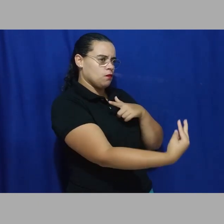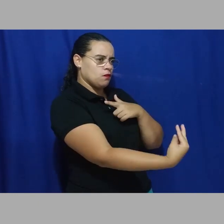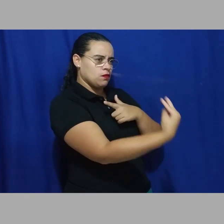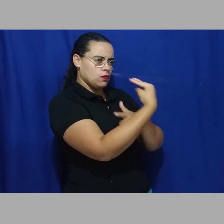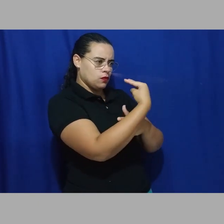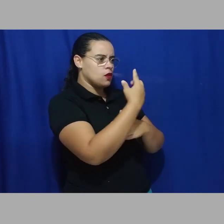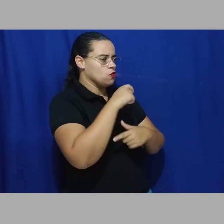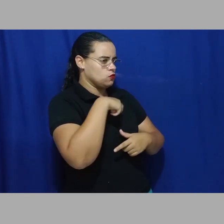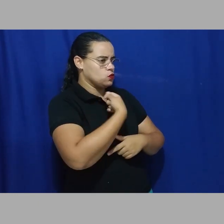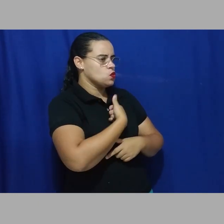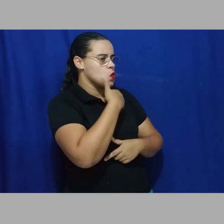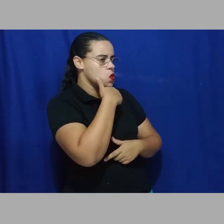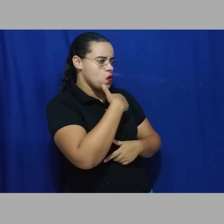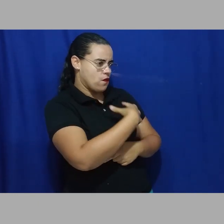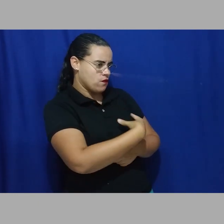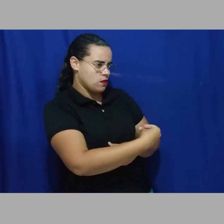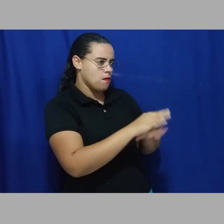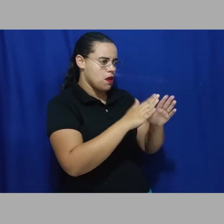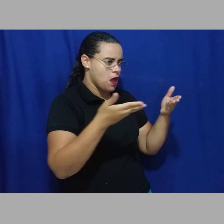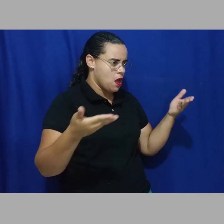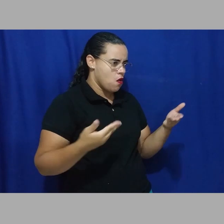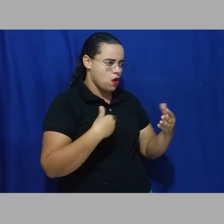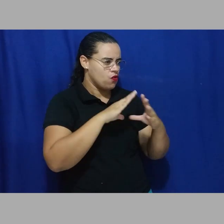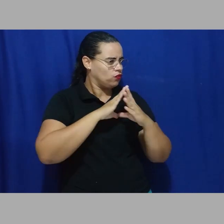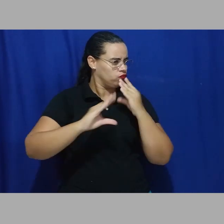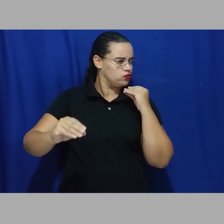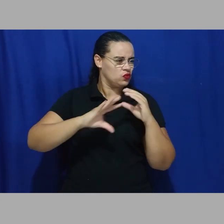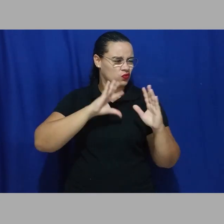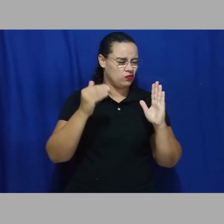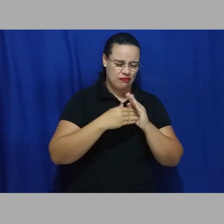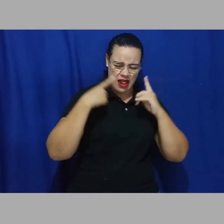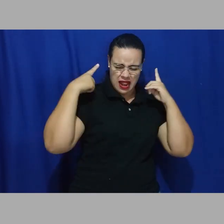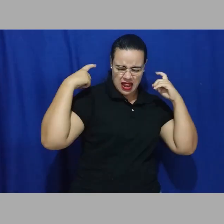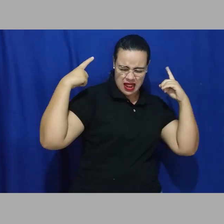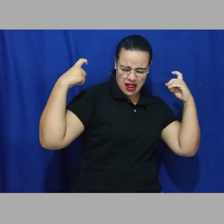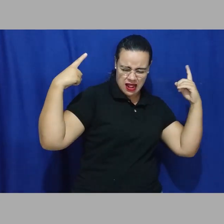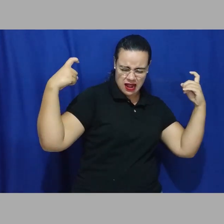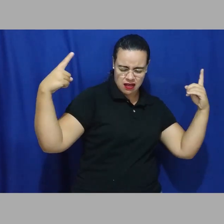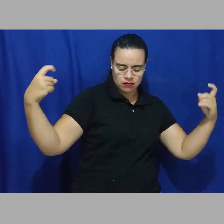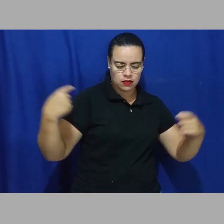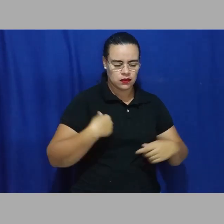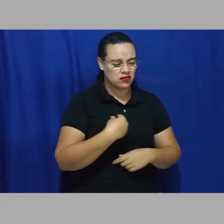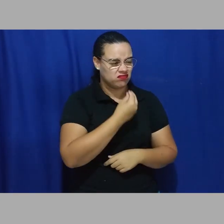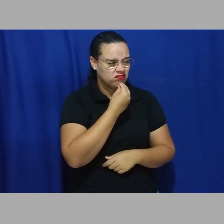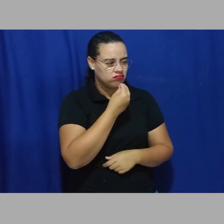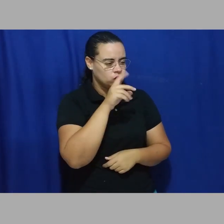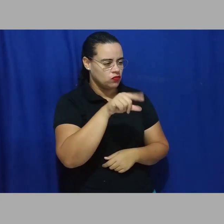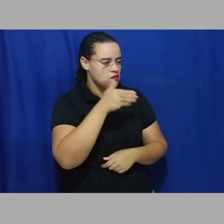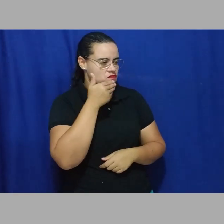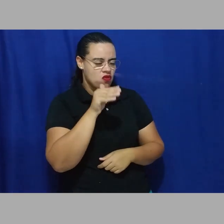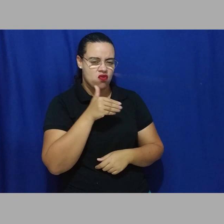filha. Agora estou fugindo de todo esse barulho, preferindo o silêncio de uma grande